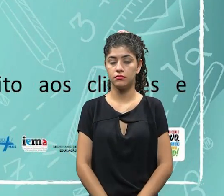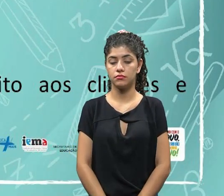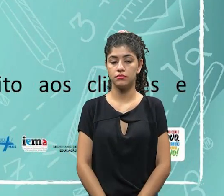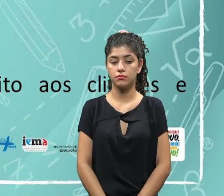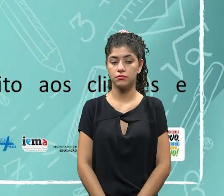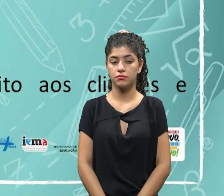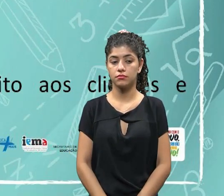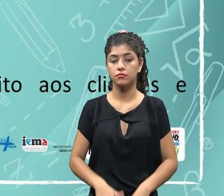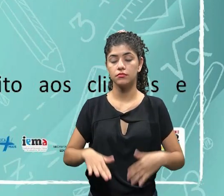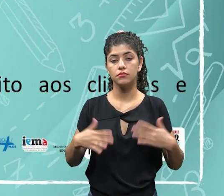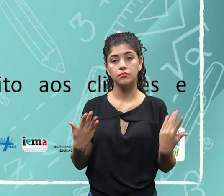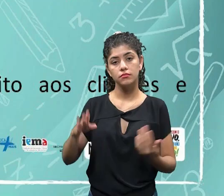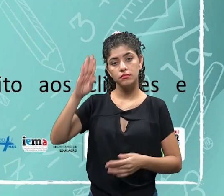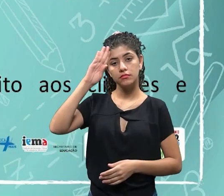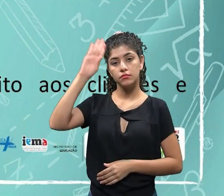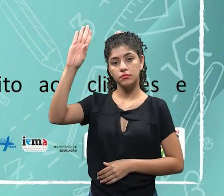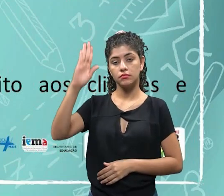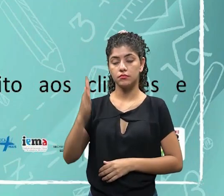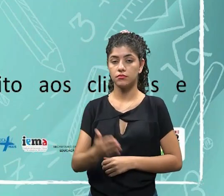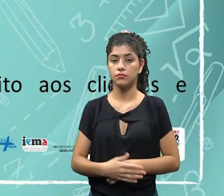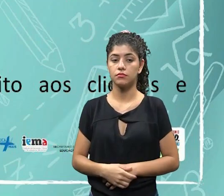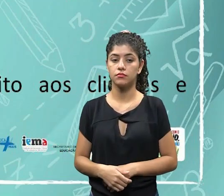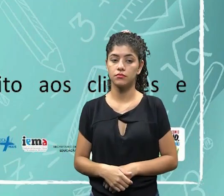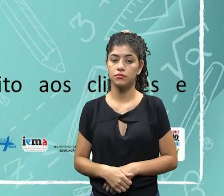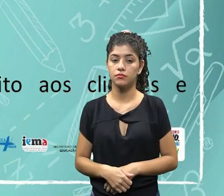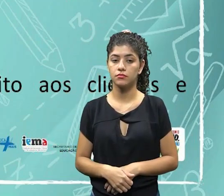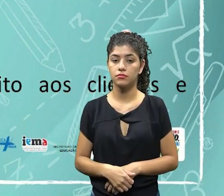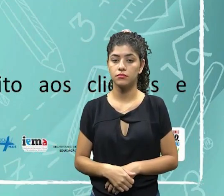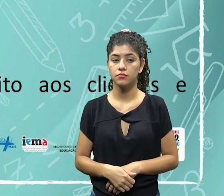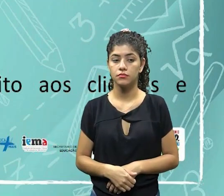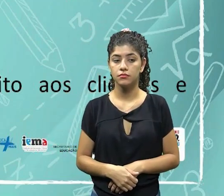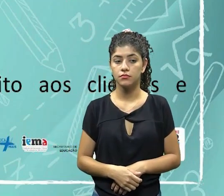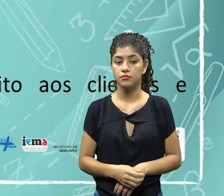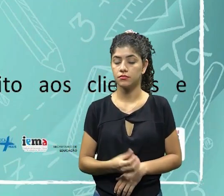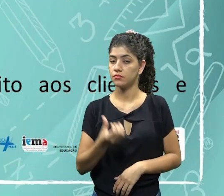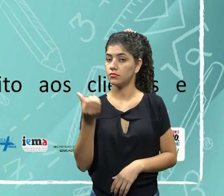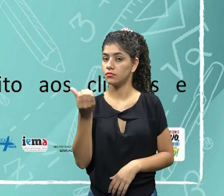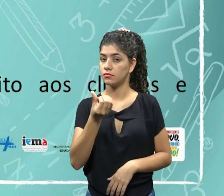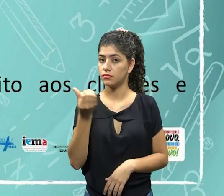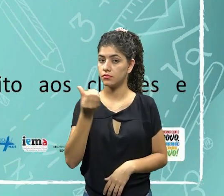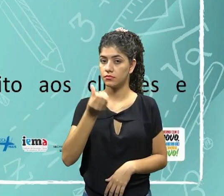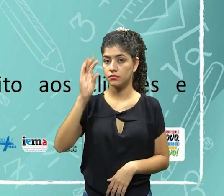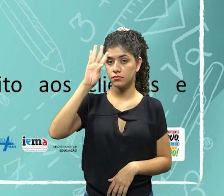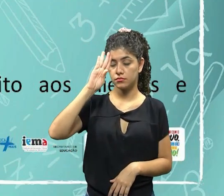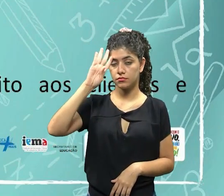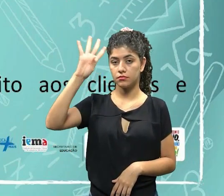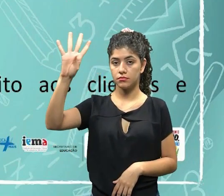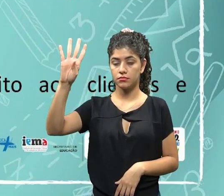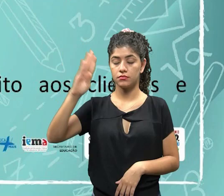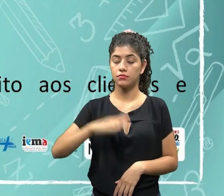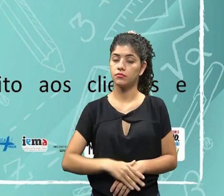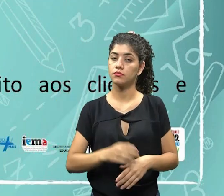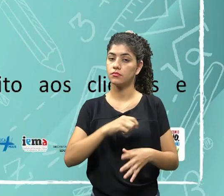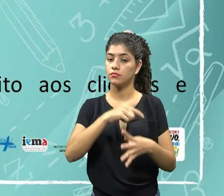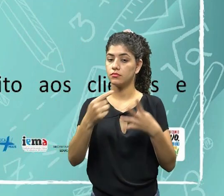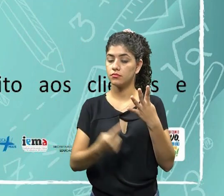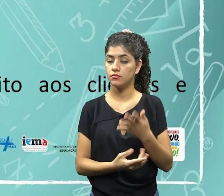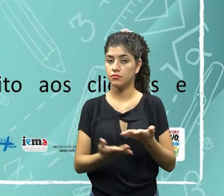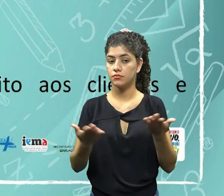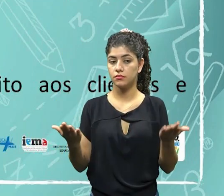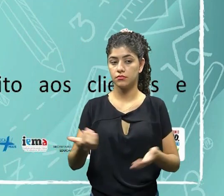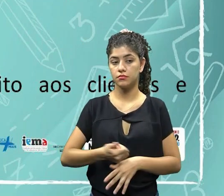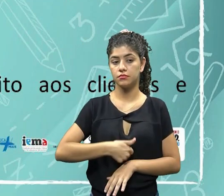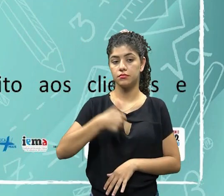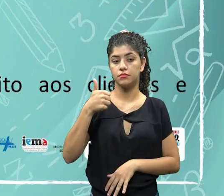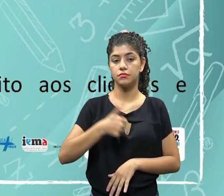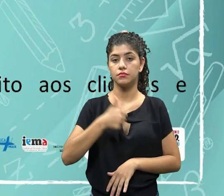são as principais funções? Tá bom? São 6 funções principais que eu vou listar para você aqui. Primeiro,